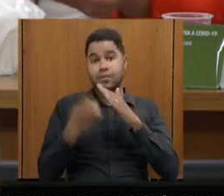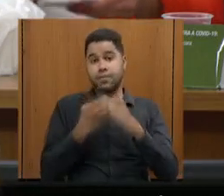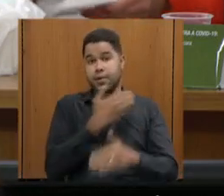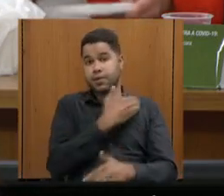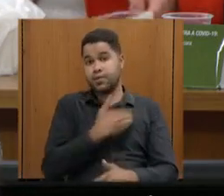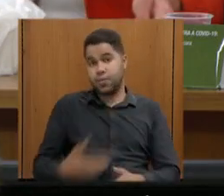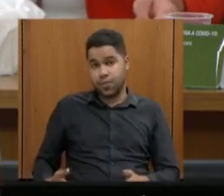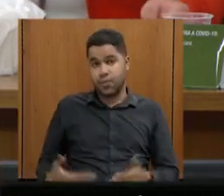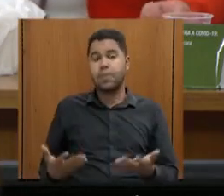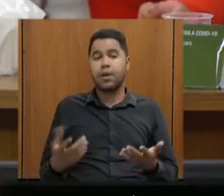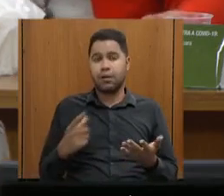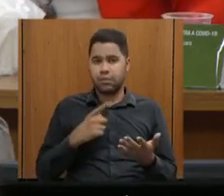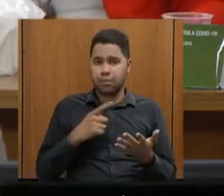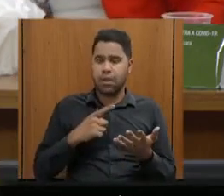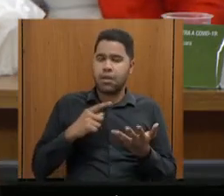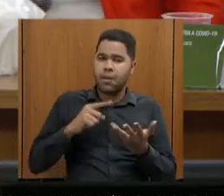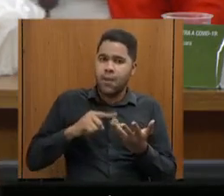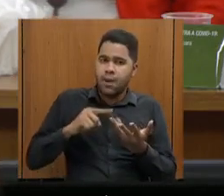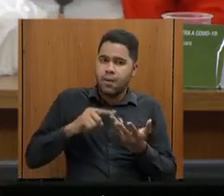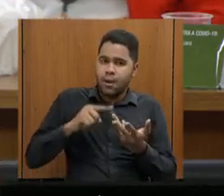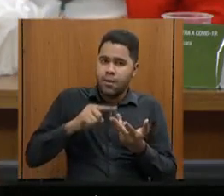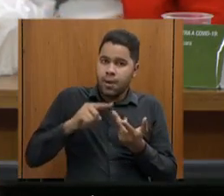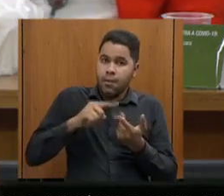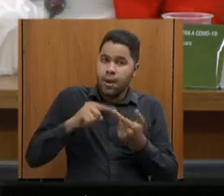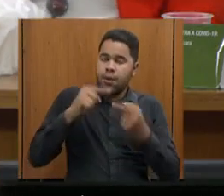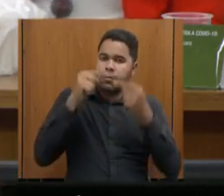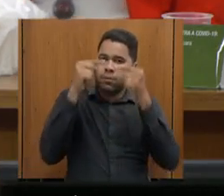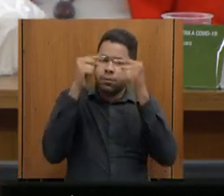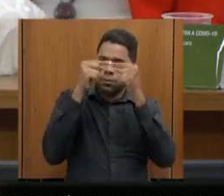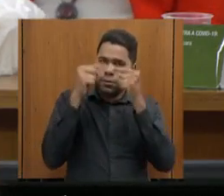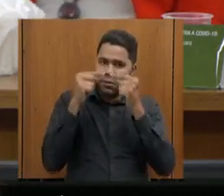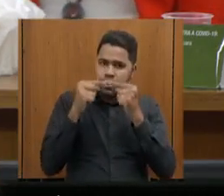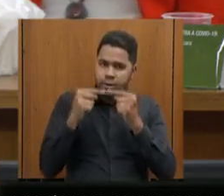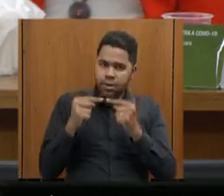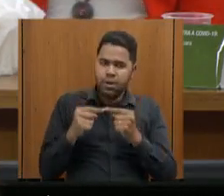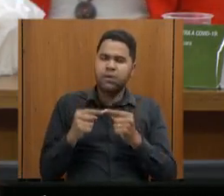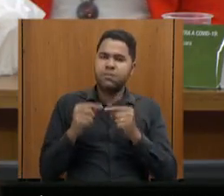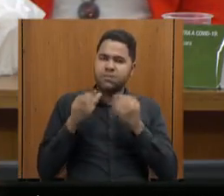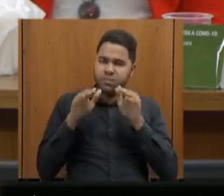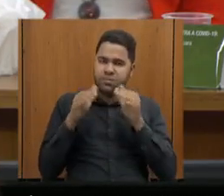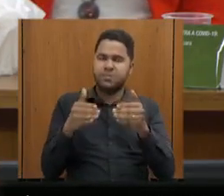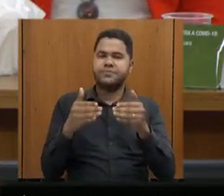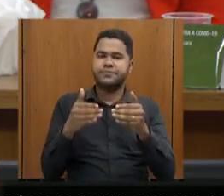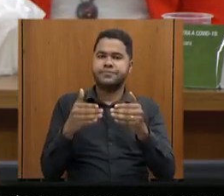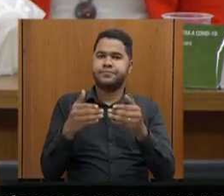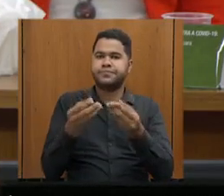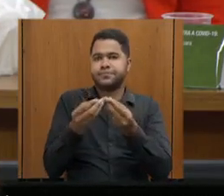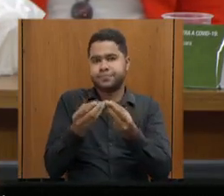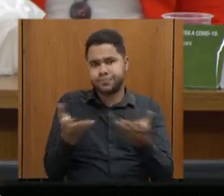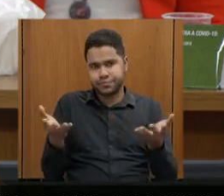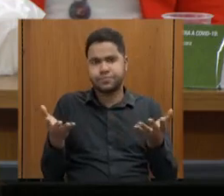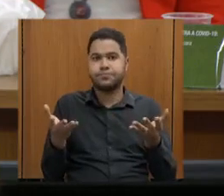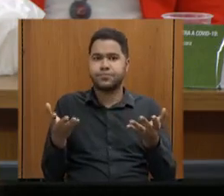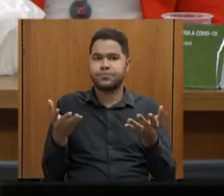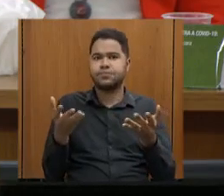acontabilite tem que ter uma série né de questões aí é voltadas para a prestação de contas né